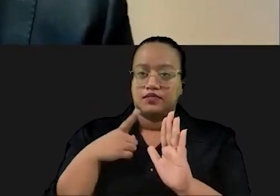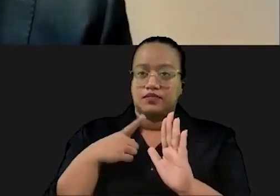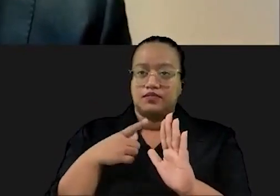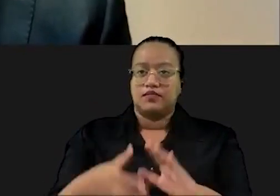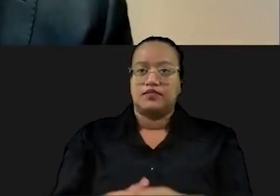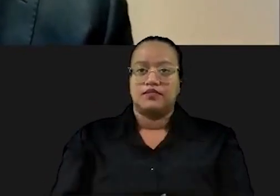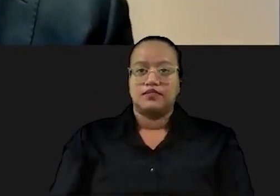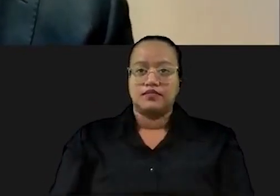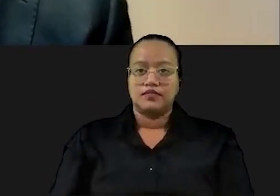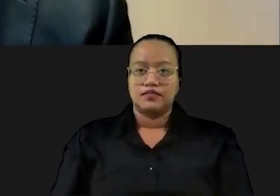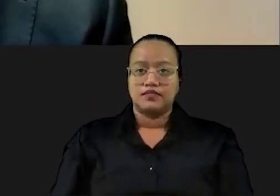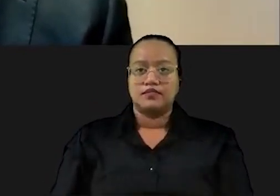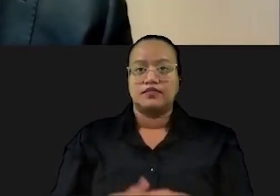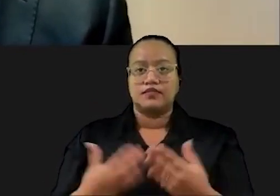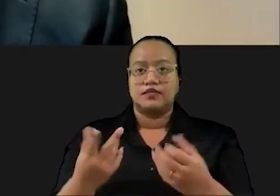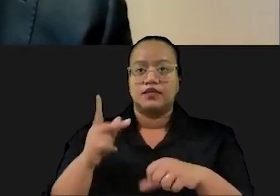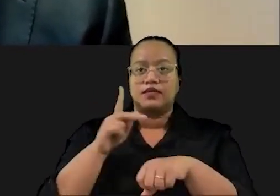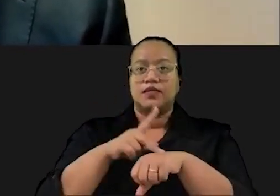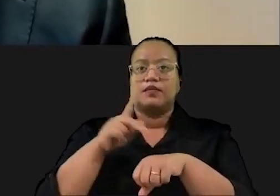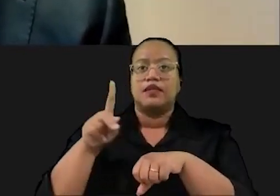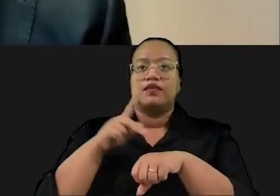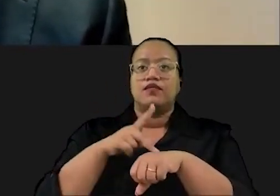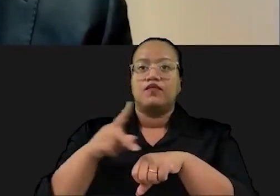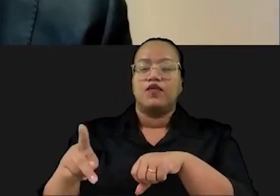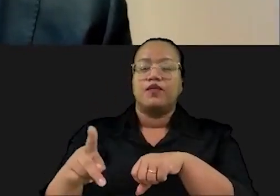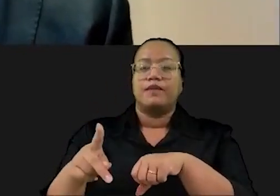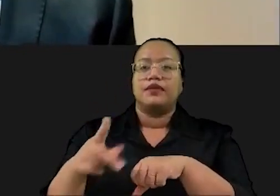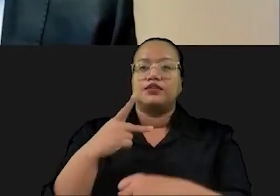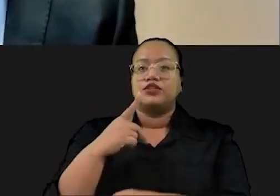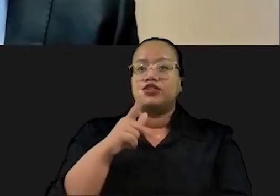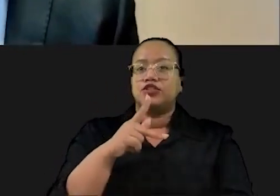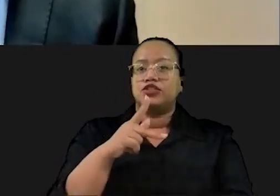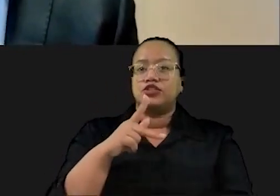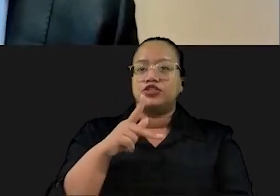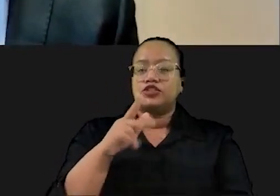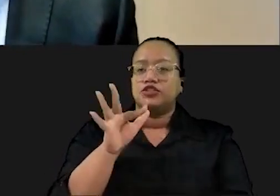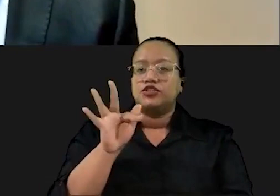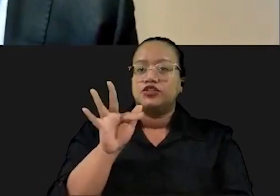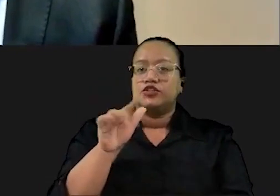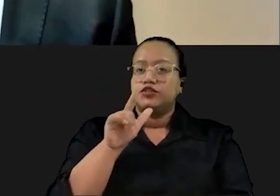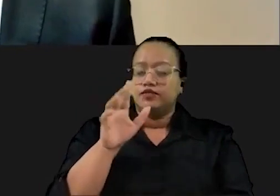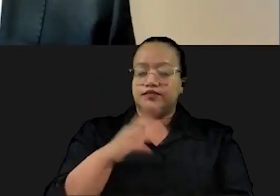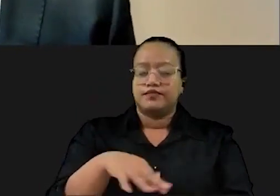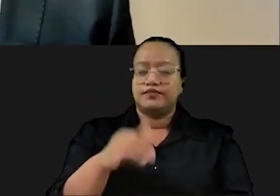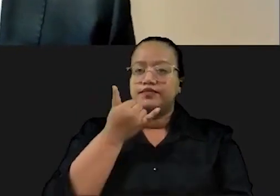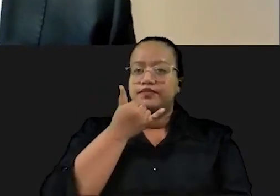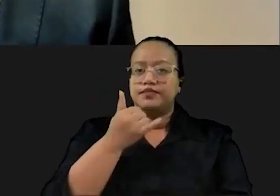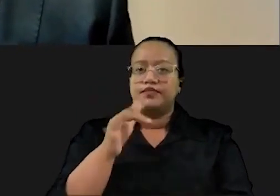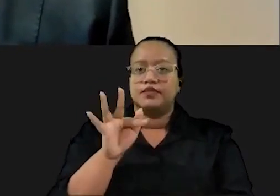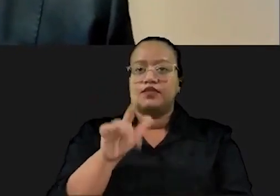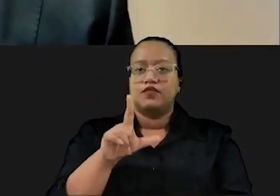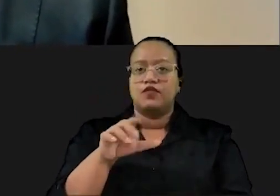fluxos. Fluxos são sequências e tarefas. Sequências são duas tarefas